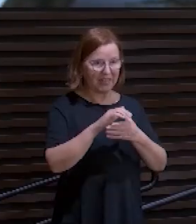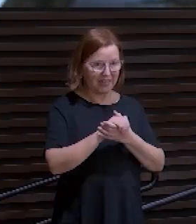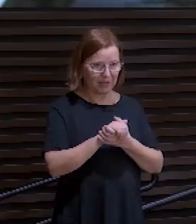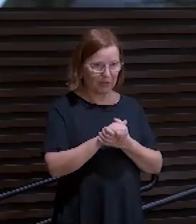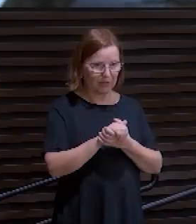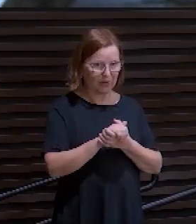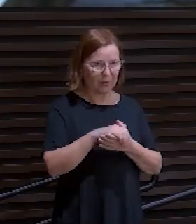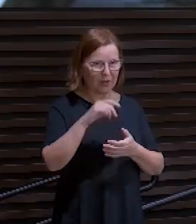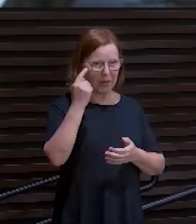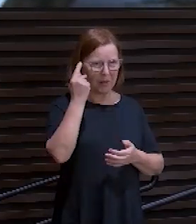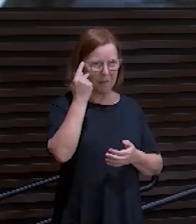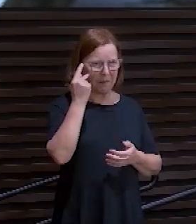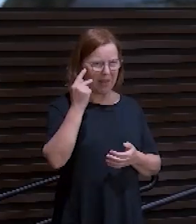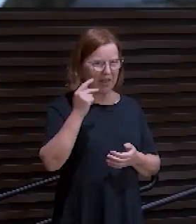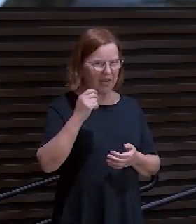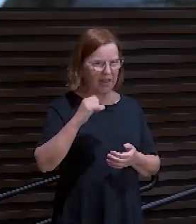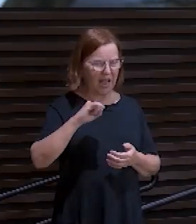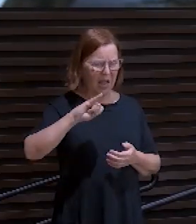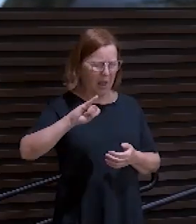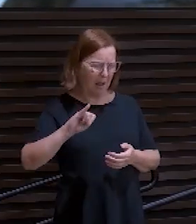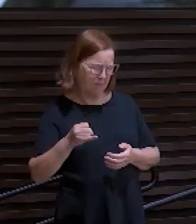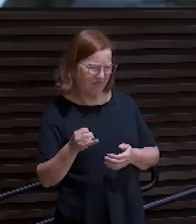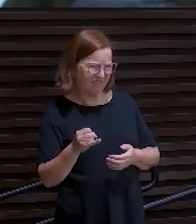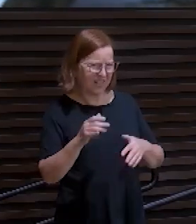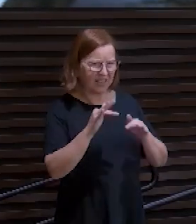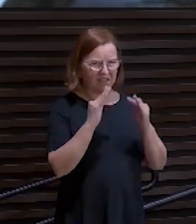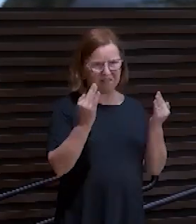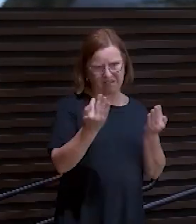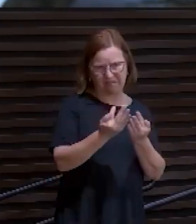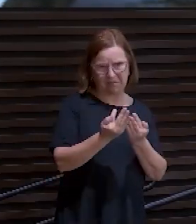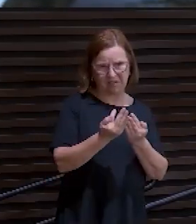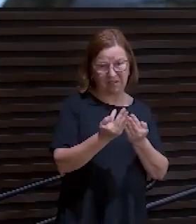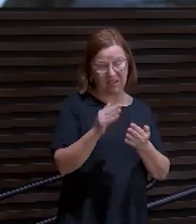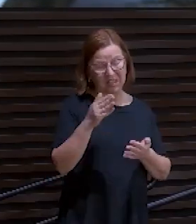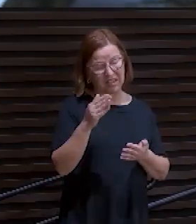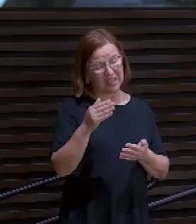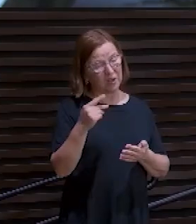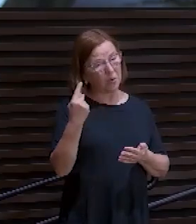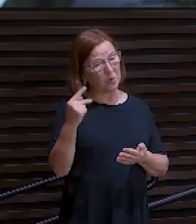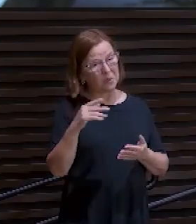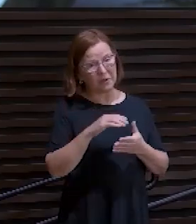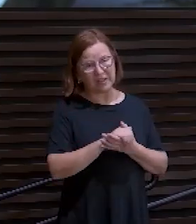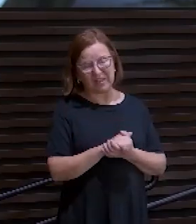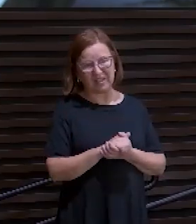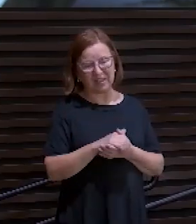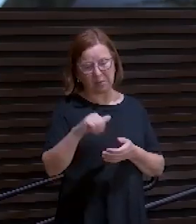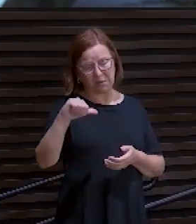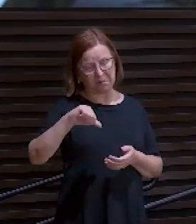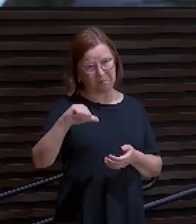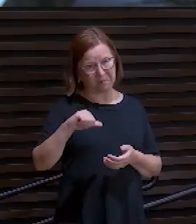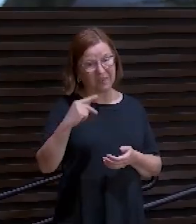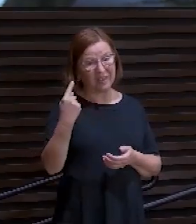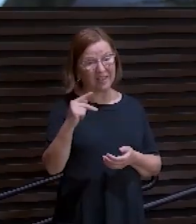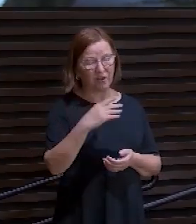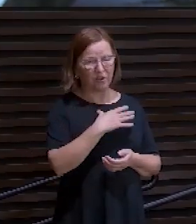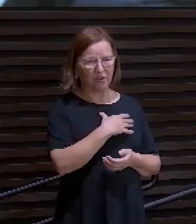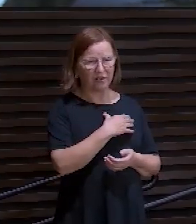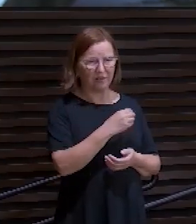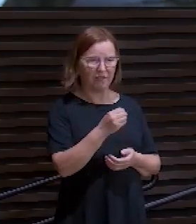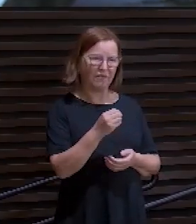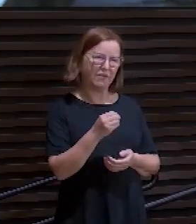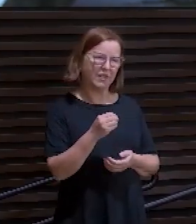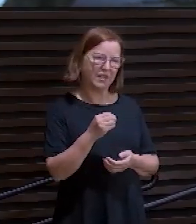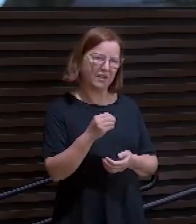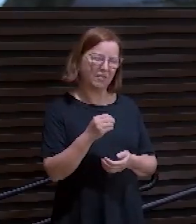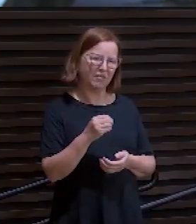família, você vai mal. O teu casamento irá mal. Os teus filhos terão um destino